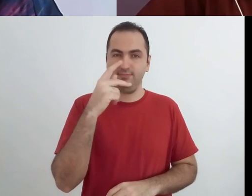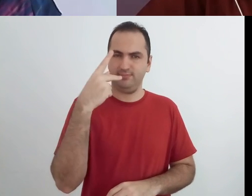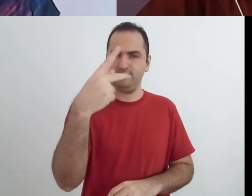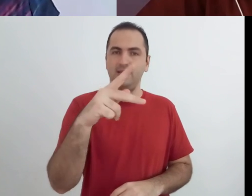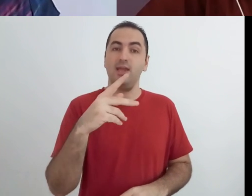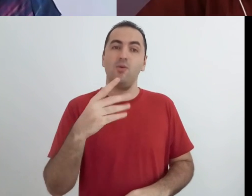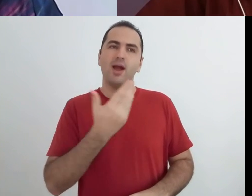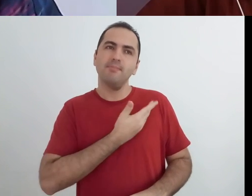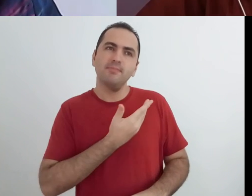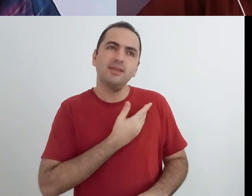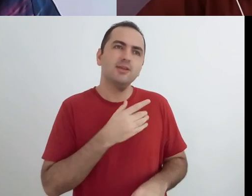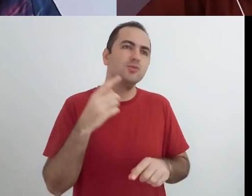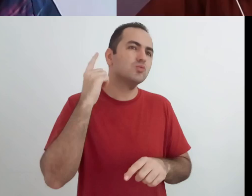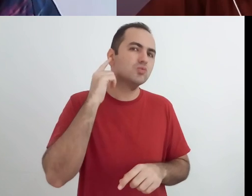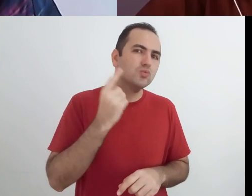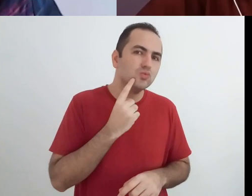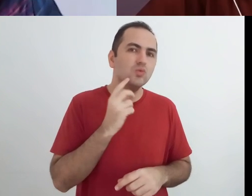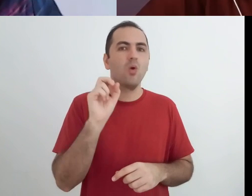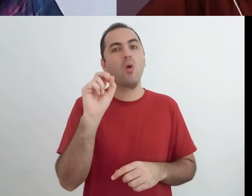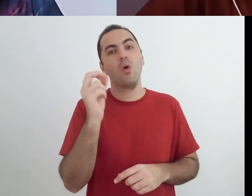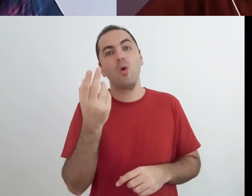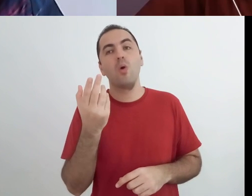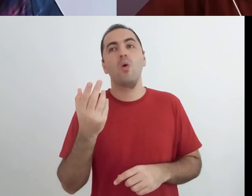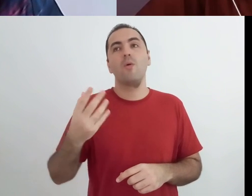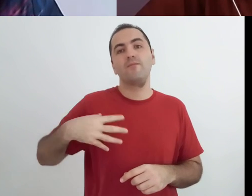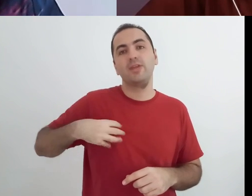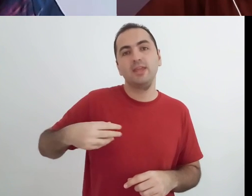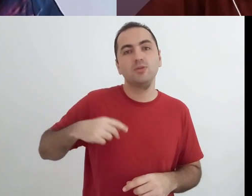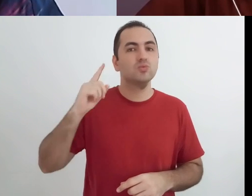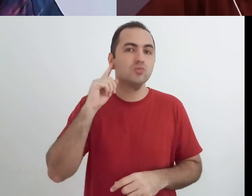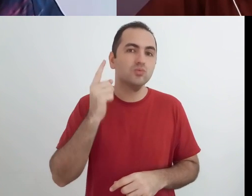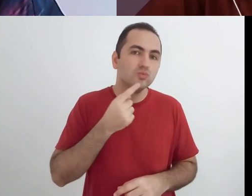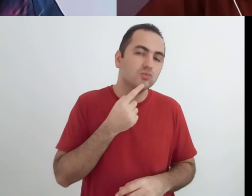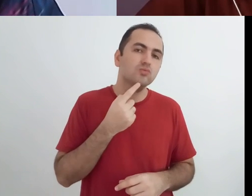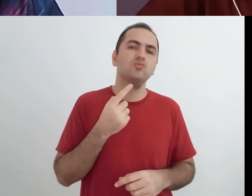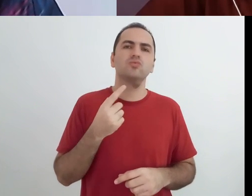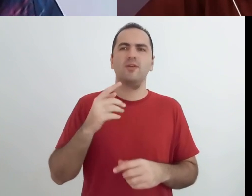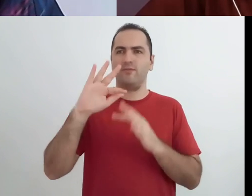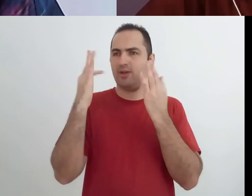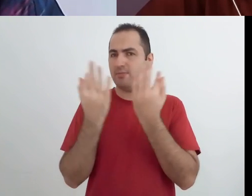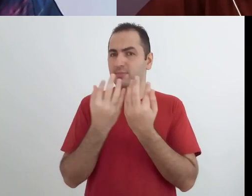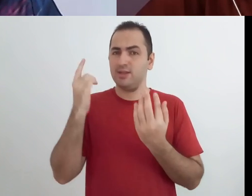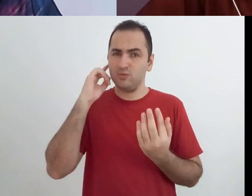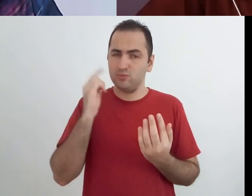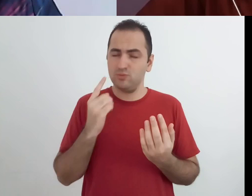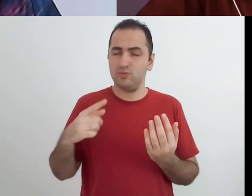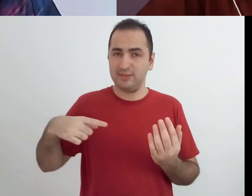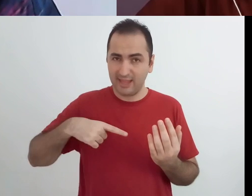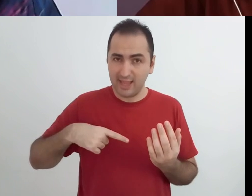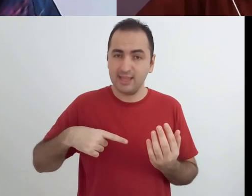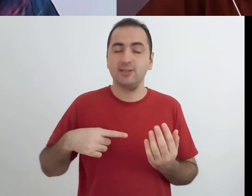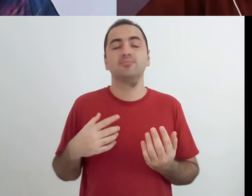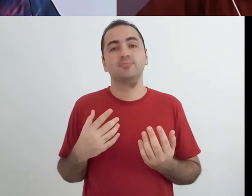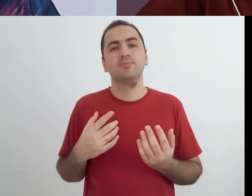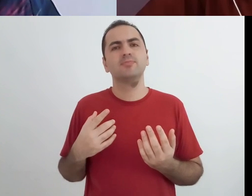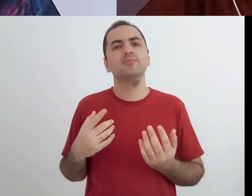surdos, se o seu filho é surdo, seu sobrinho, qualquer outra pessoa da família é surda, é a questão que você já mencionou, mas que a gente